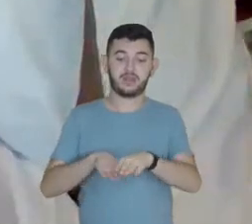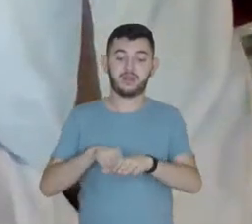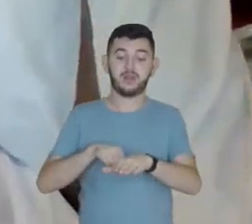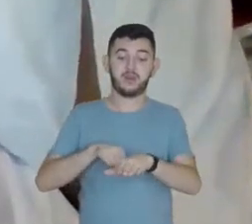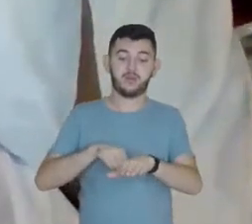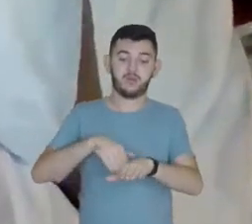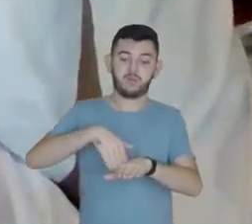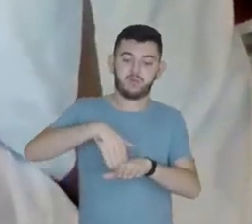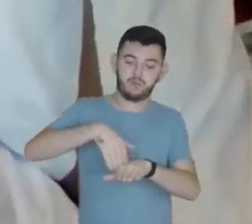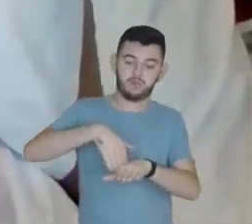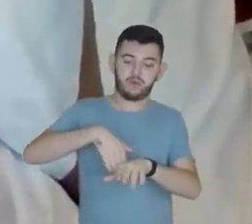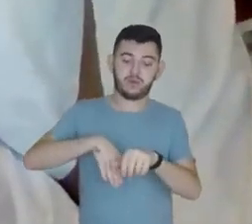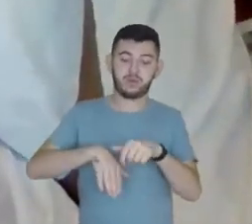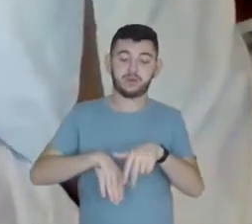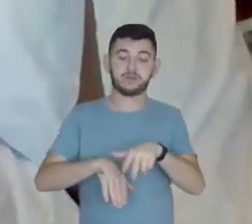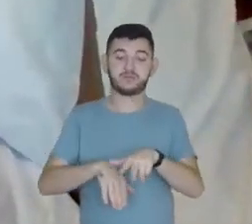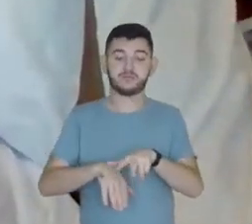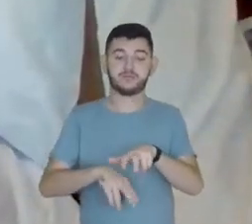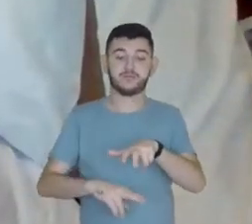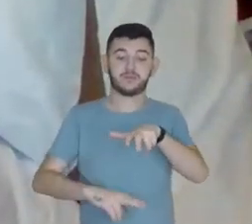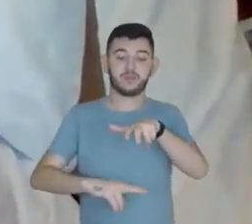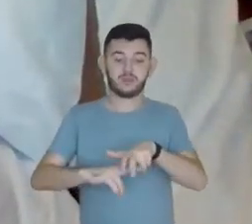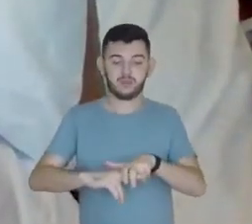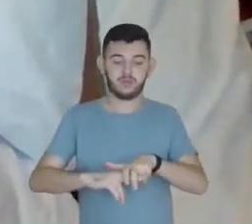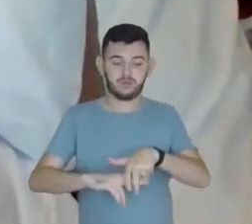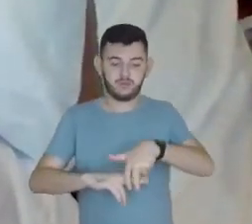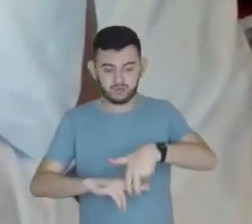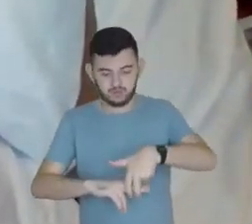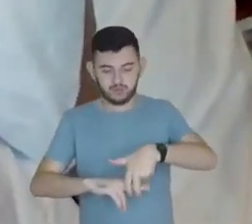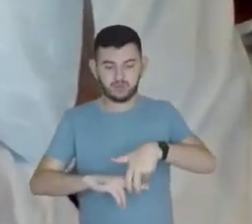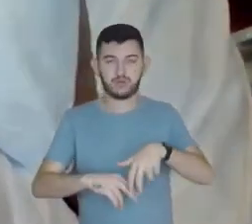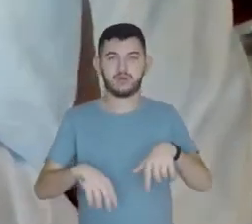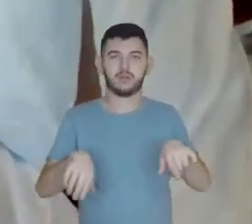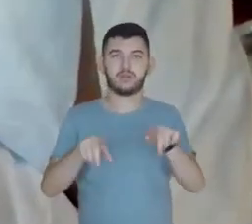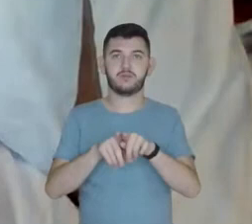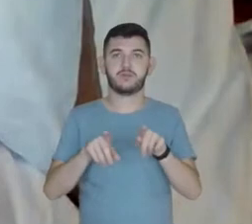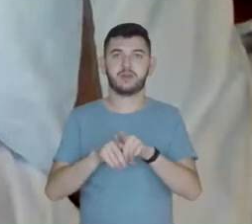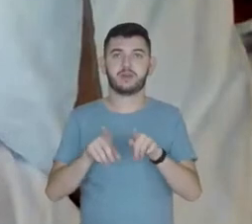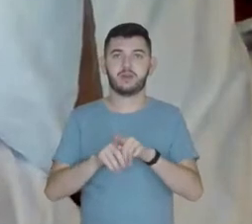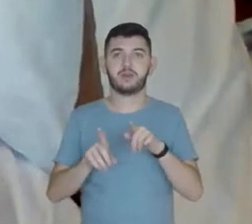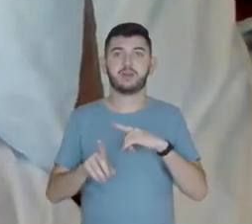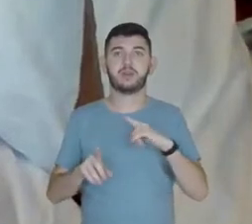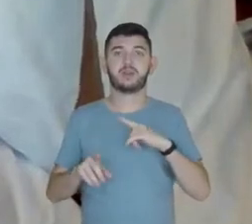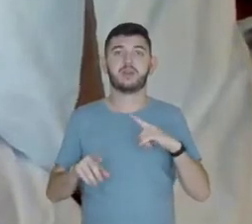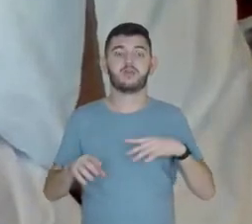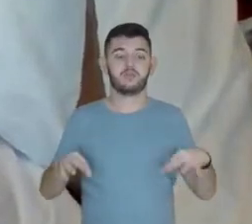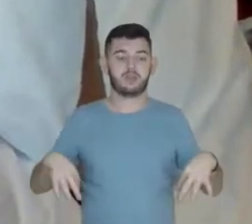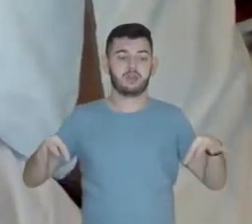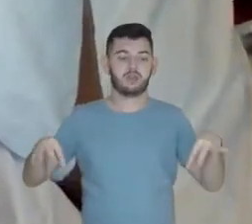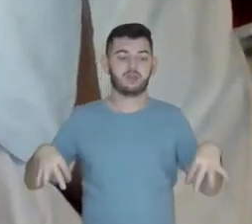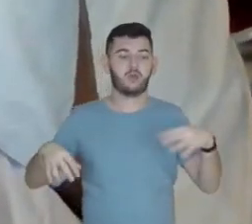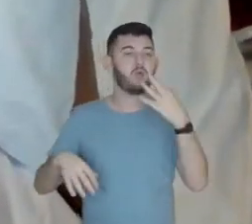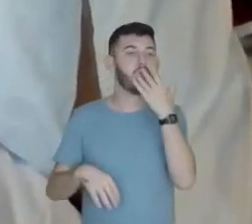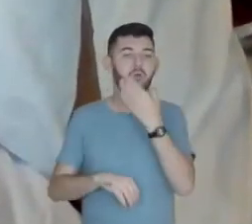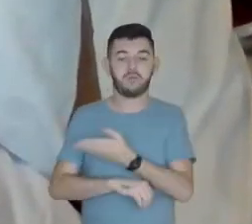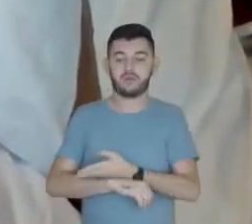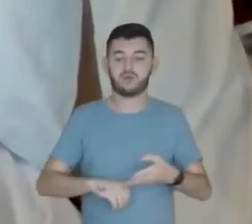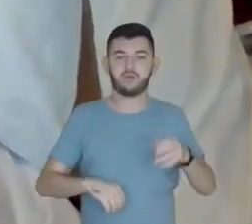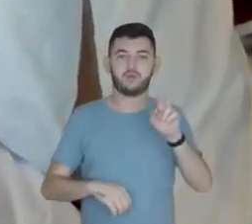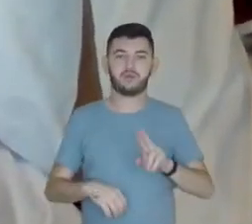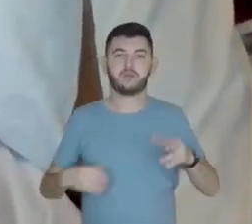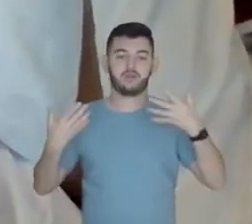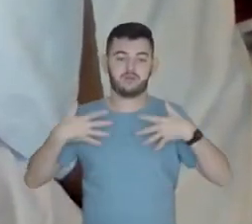que está com lençol e fronhas brancas. Eu estou vestindo um vestido bege,